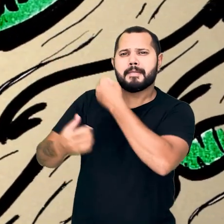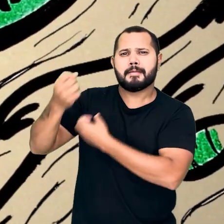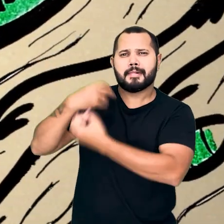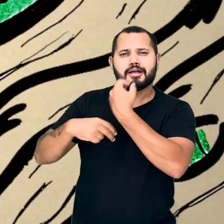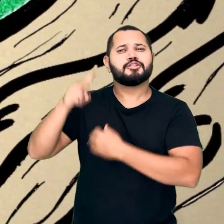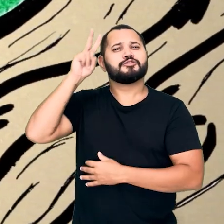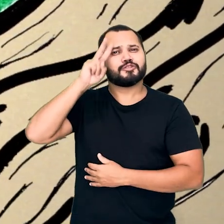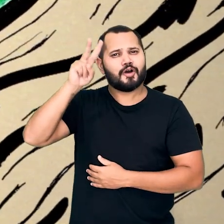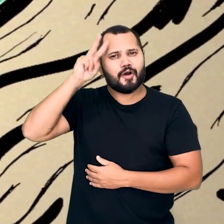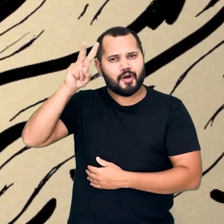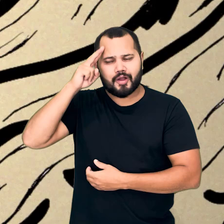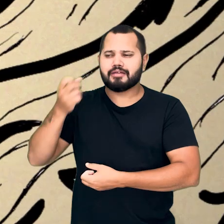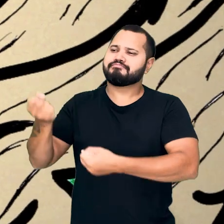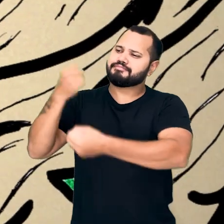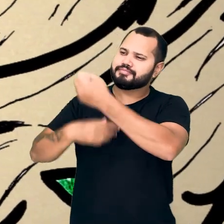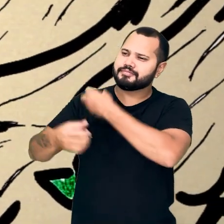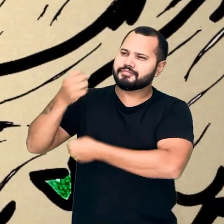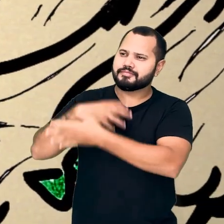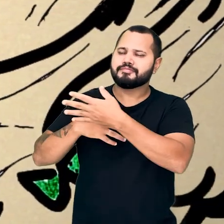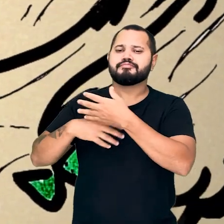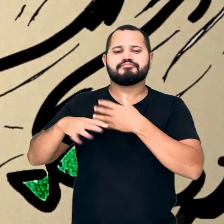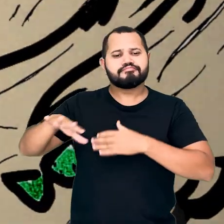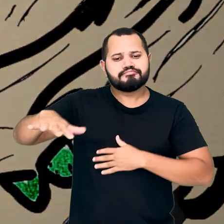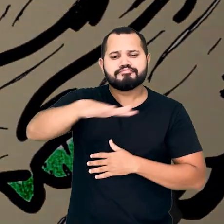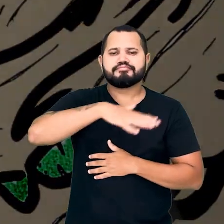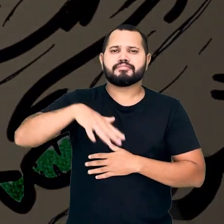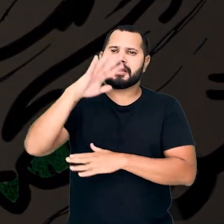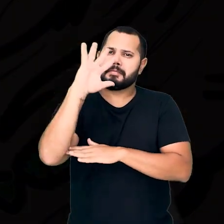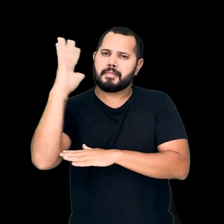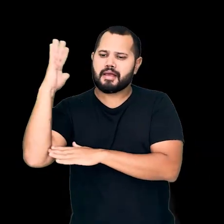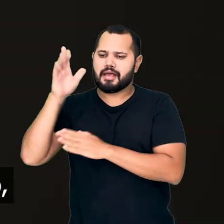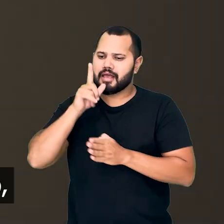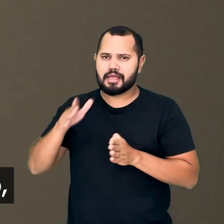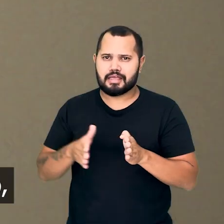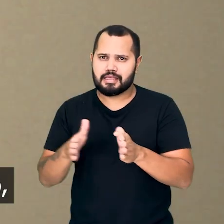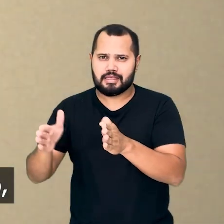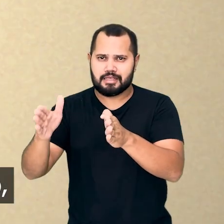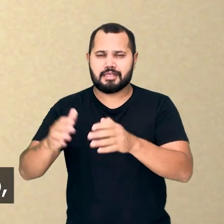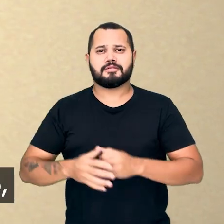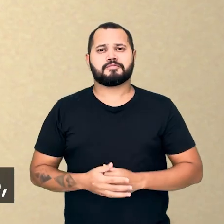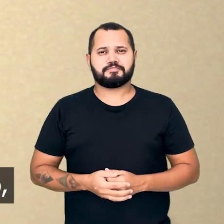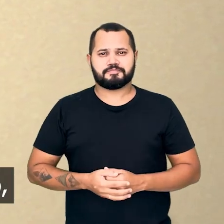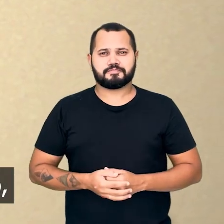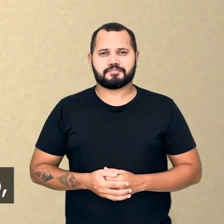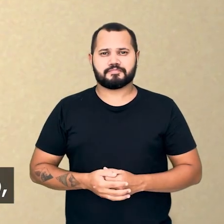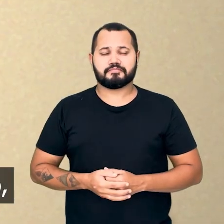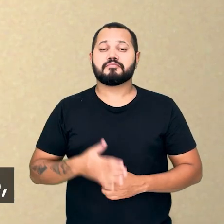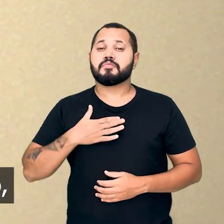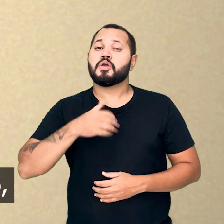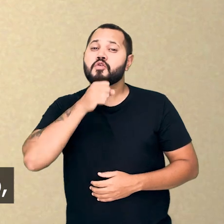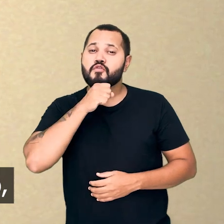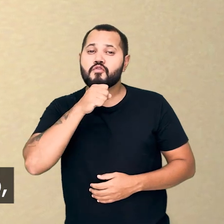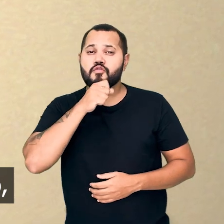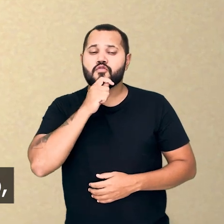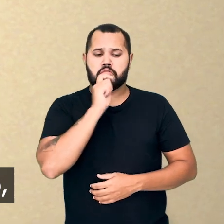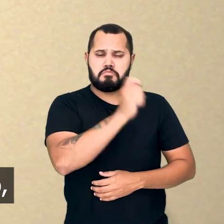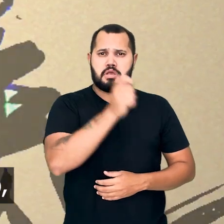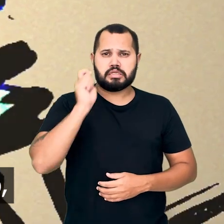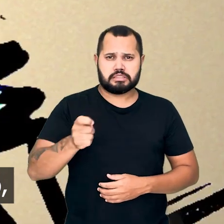dele e outras histórias também que ele vem contando, né? Das matas e rios. Vocês tomam cuidado, meus avós eram